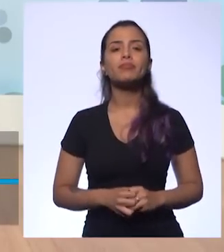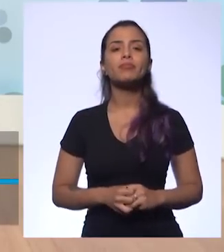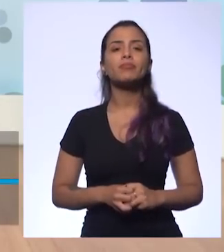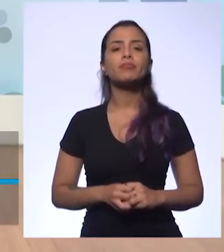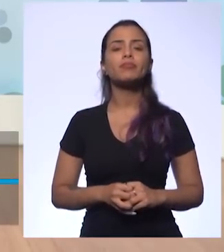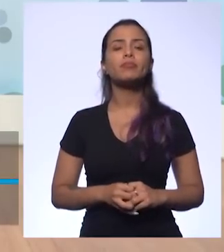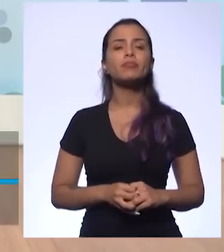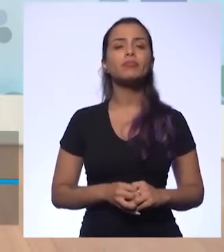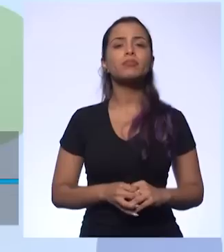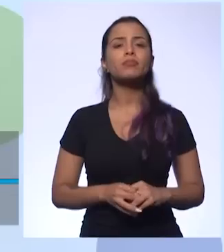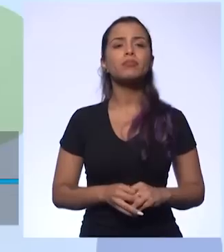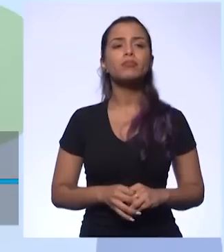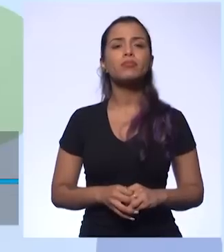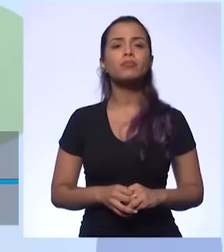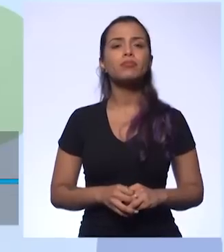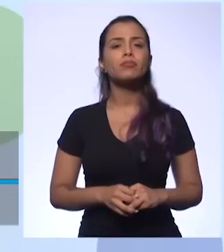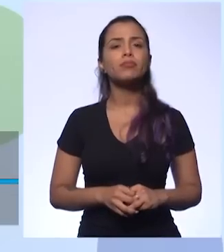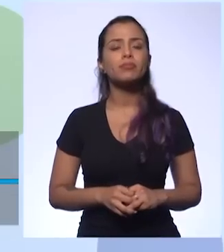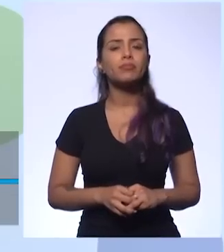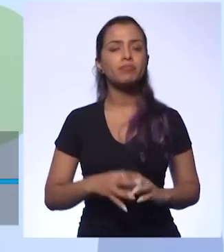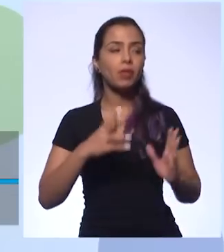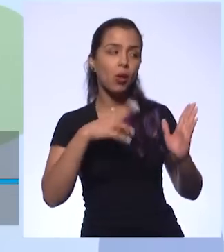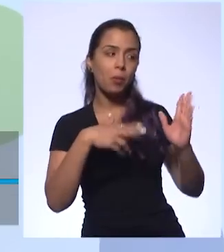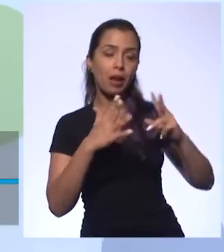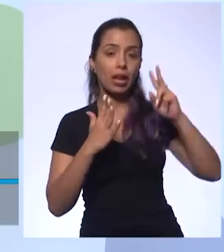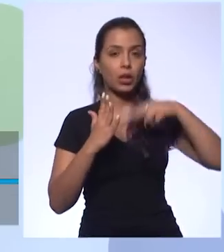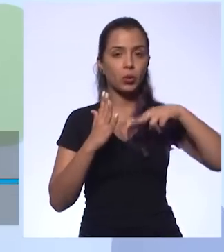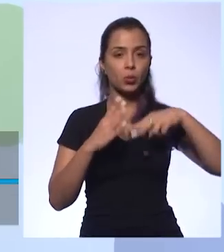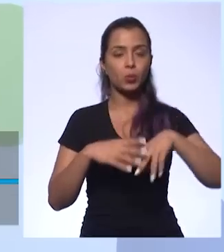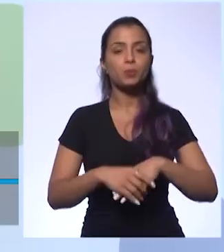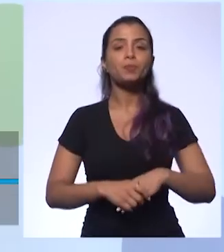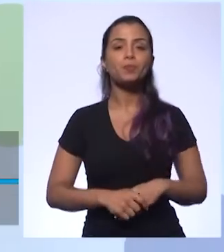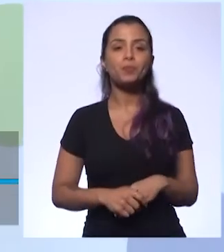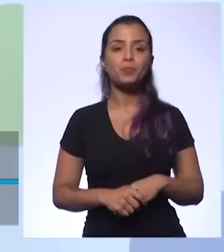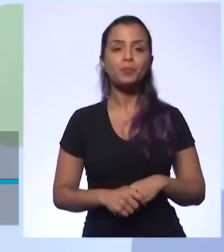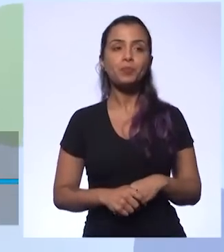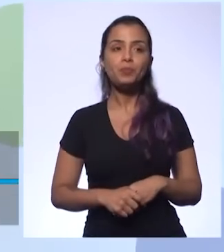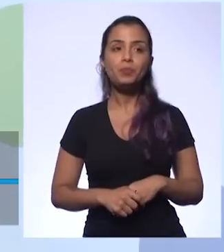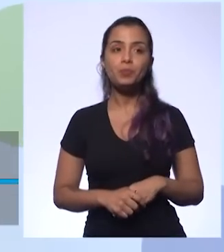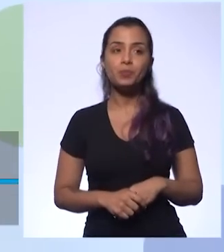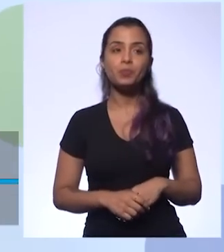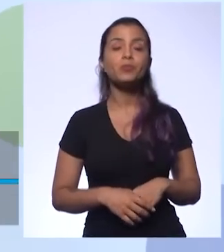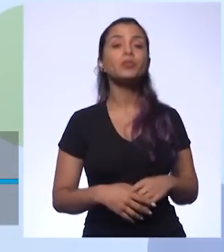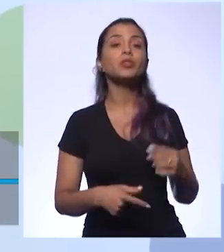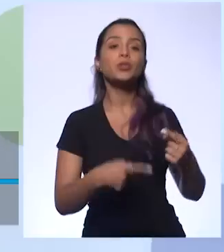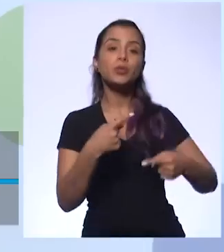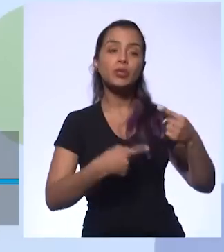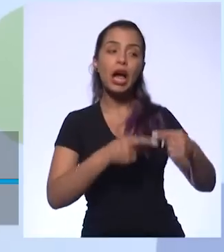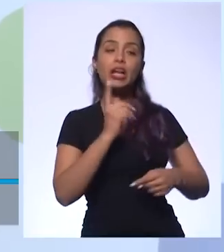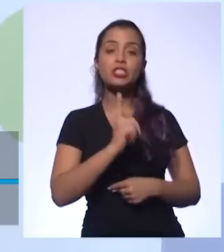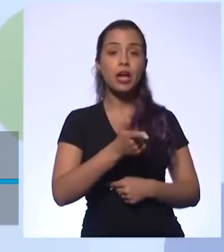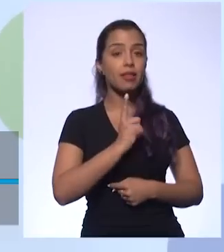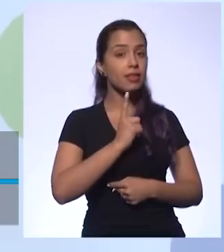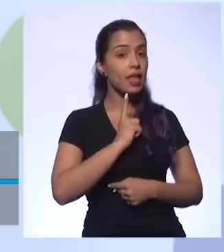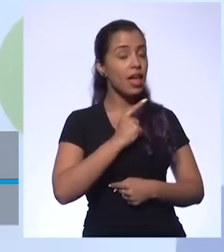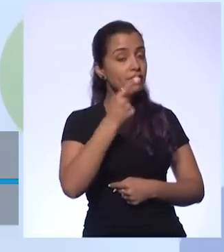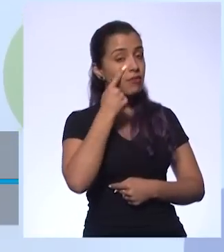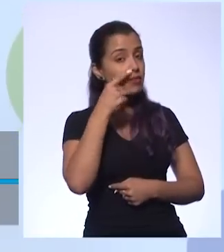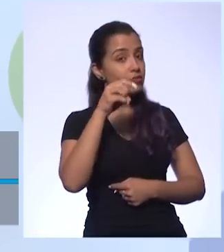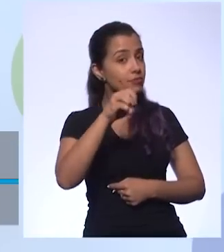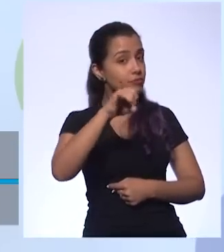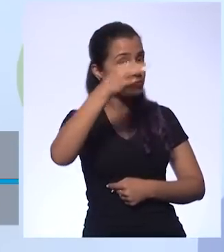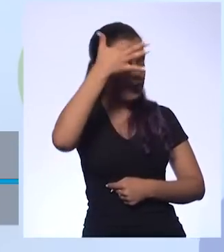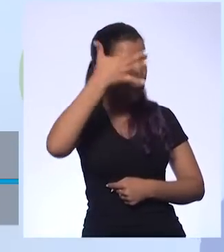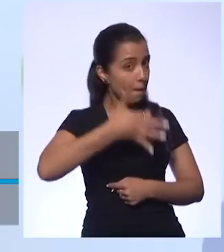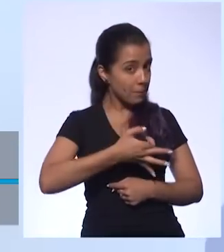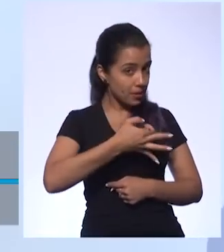Que aí Gente, eu faço, você faz a leitura, sei lá. olha só, a gente já teve essa discussão aqui, então vamos ver Sim. se eles entenderam meu lá do Deus. começo da